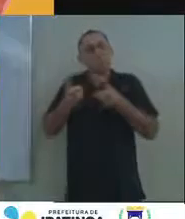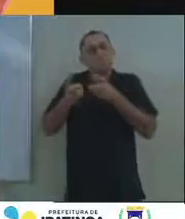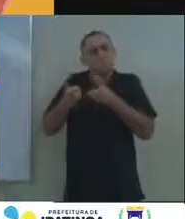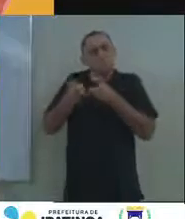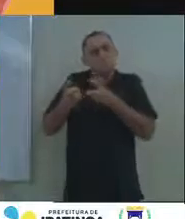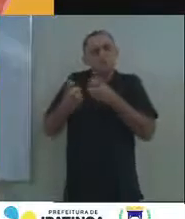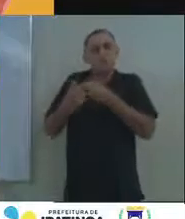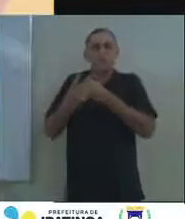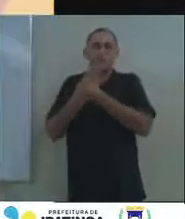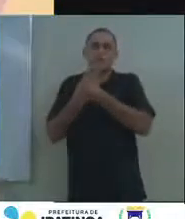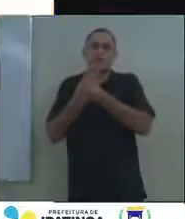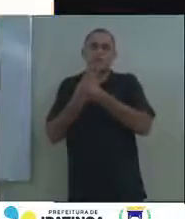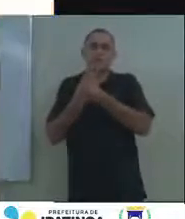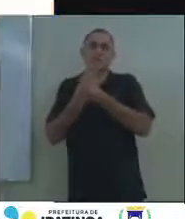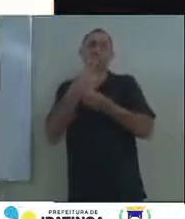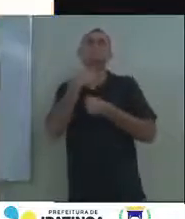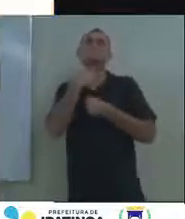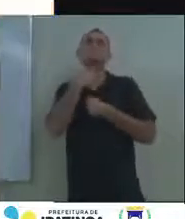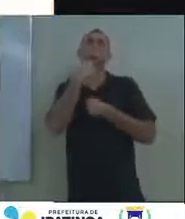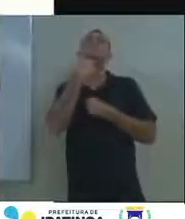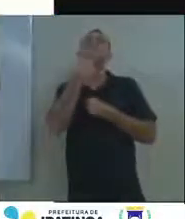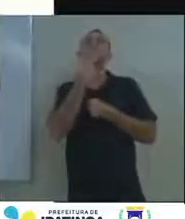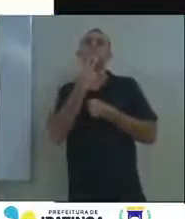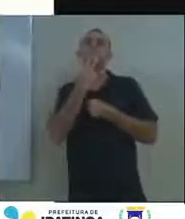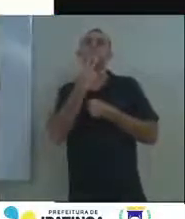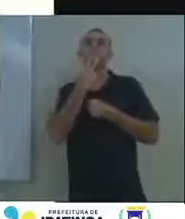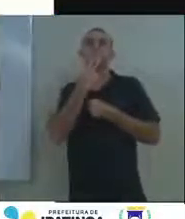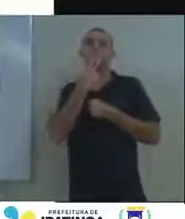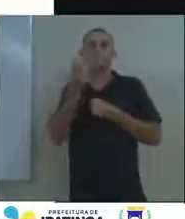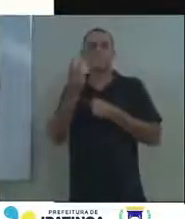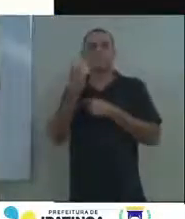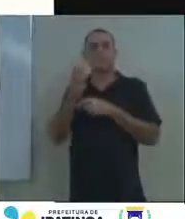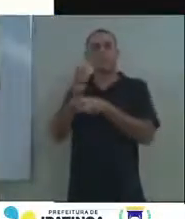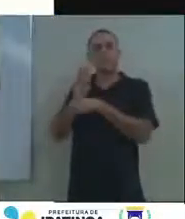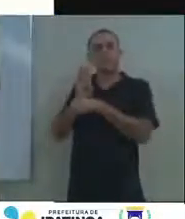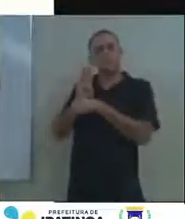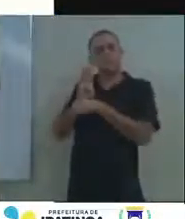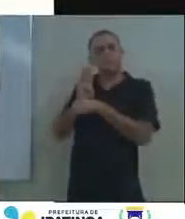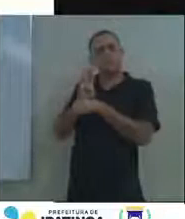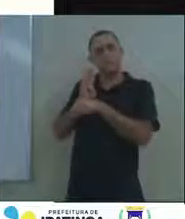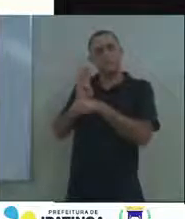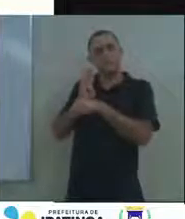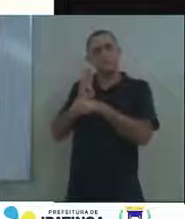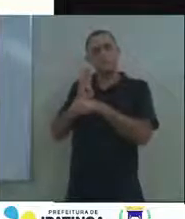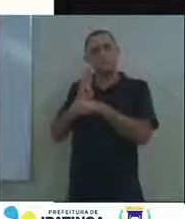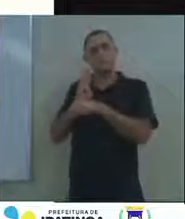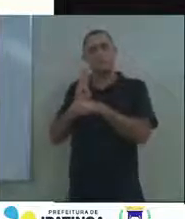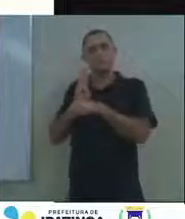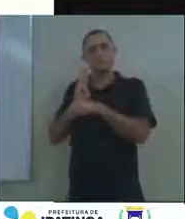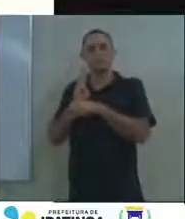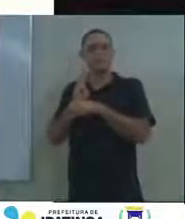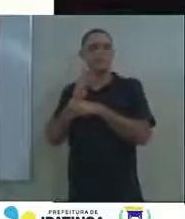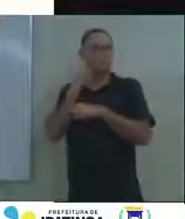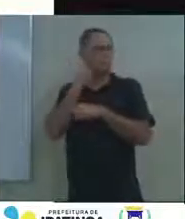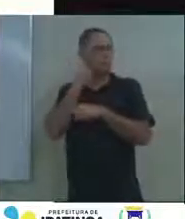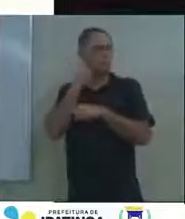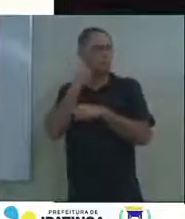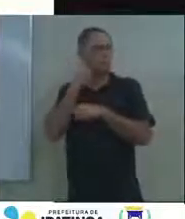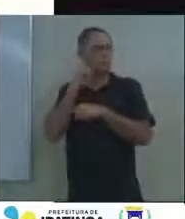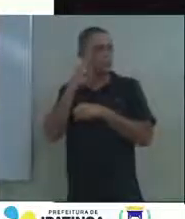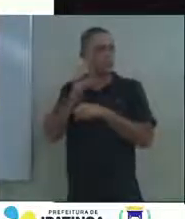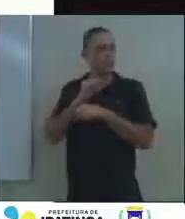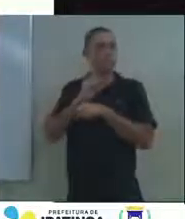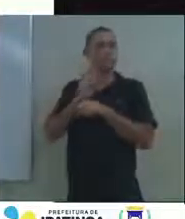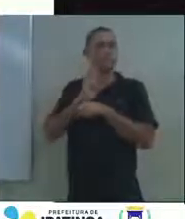voz. É, eu vou passar um videozinho, eu vou precisar tirar aqui, porque o áudio não roda quando o meu microfone tá.